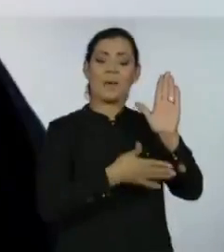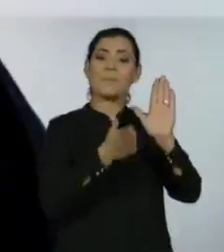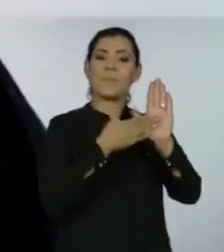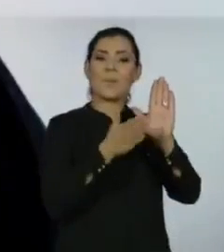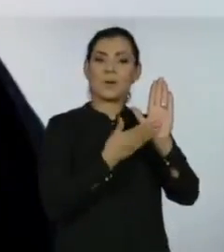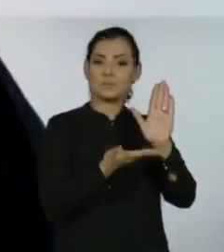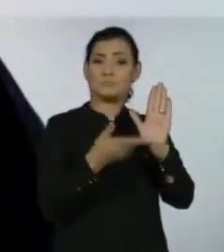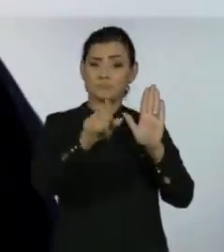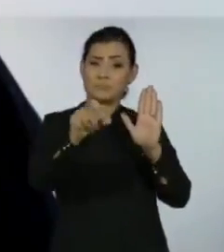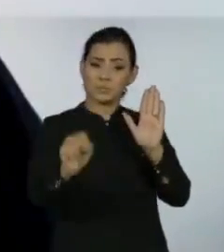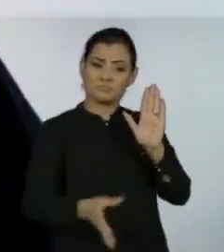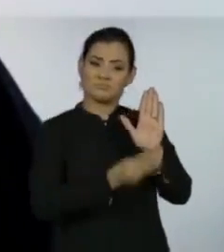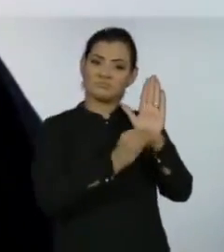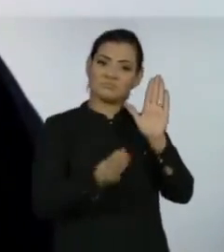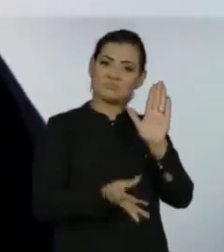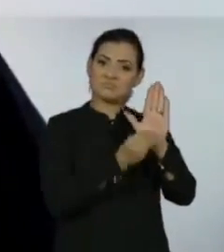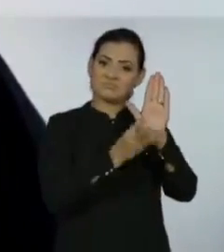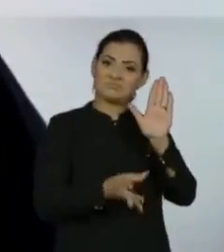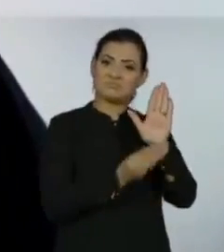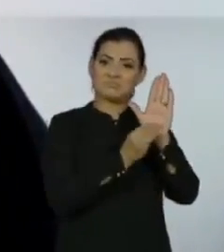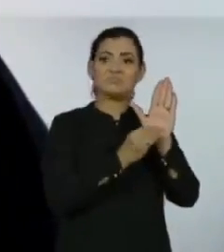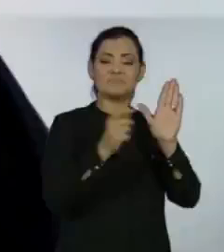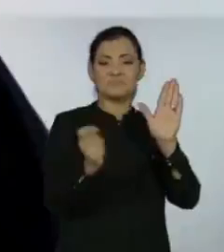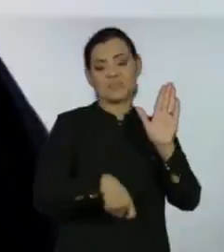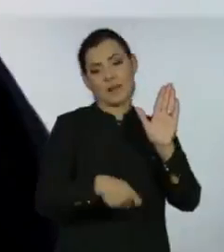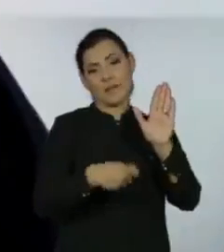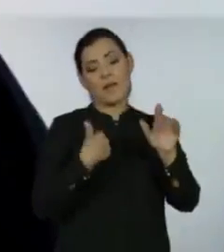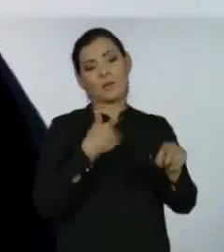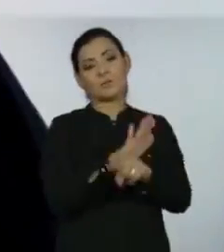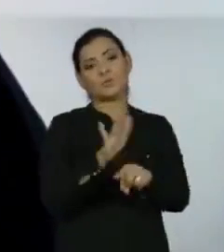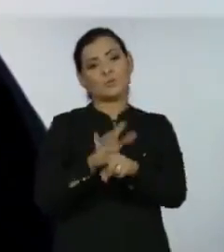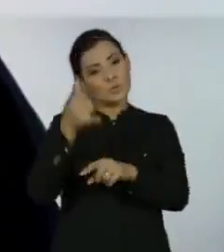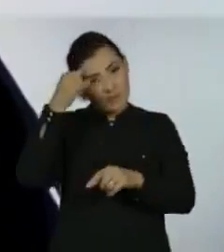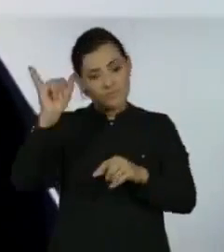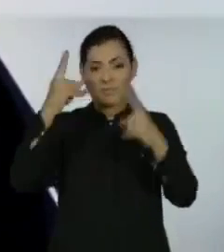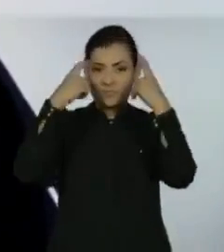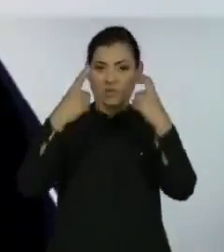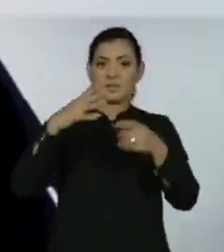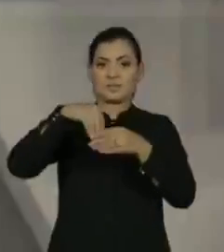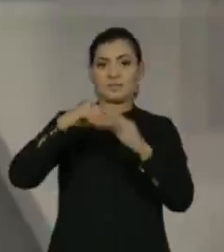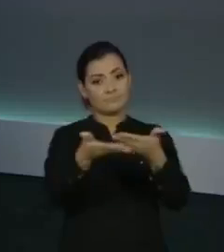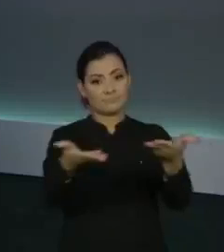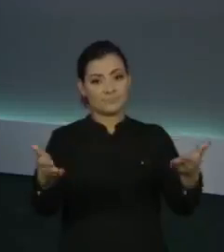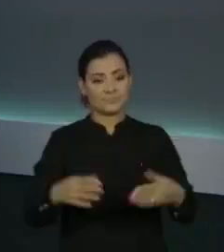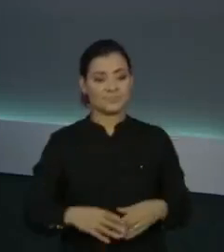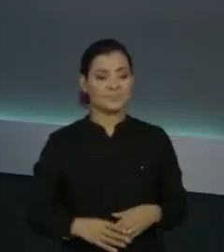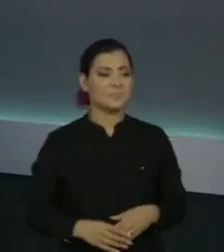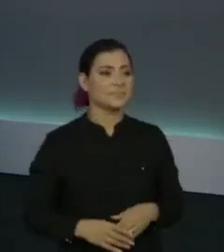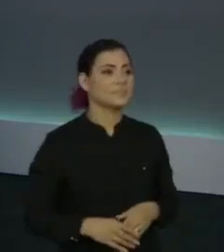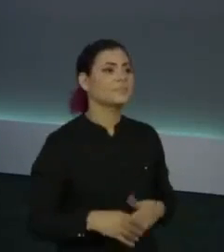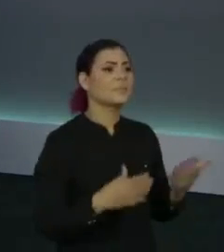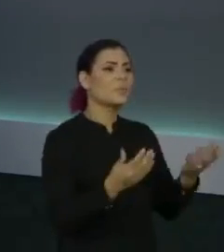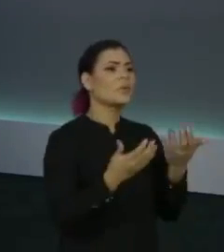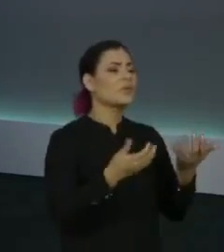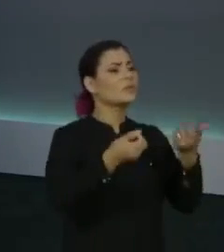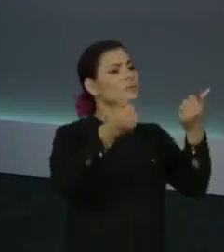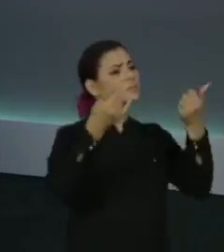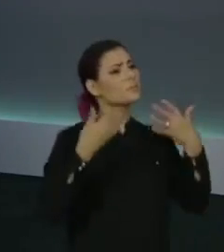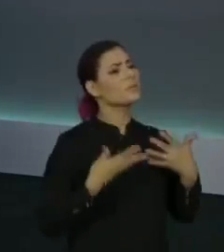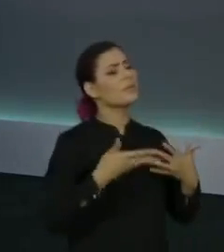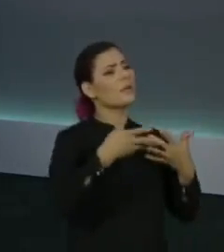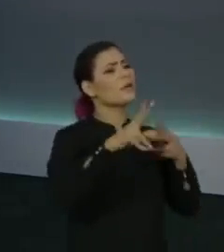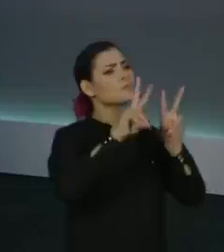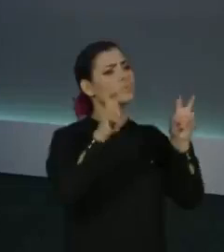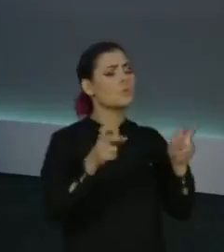proposta, aderindo, né, a essa defesa de combate à violência escolar. Eu queria te ouvir sobre